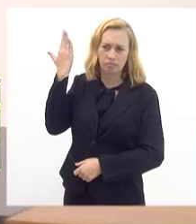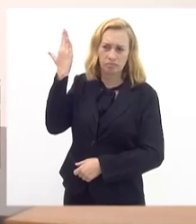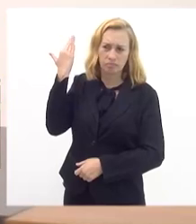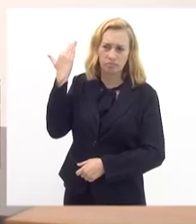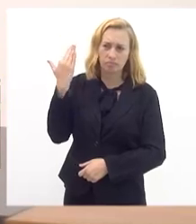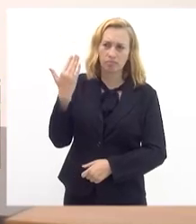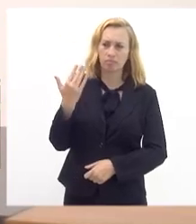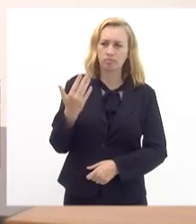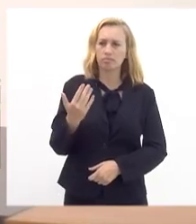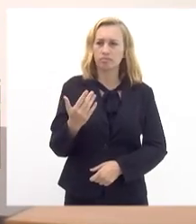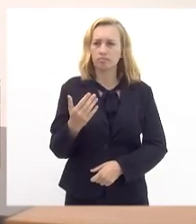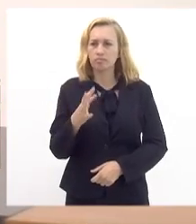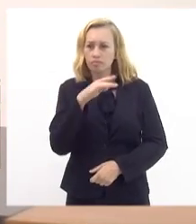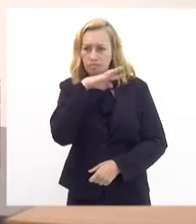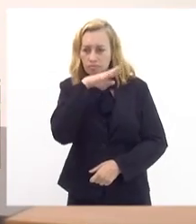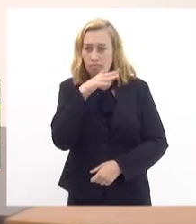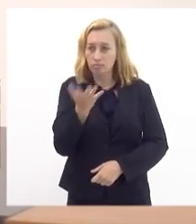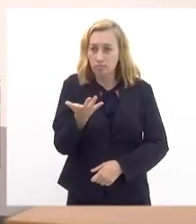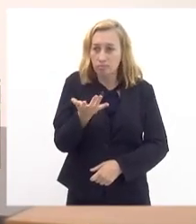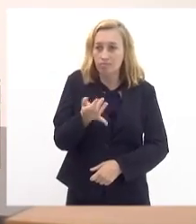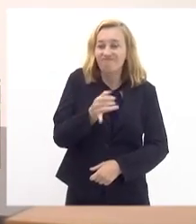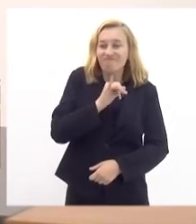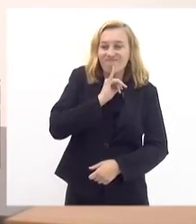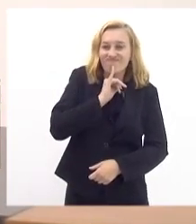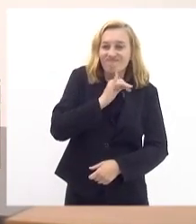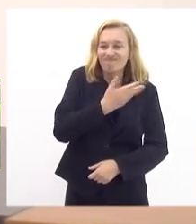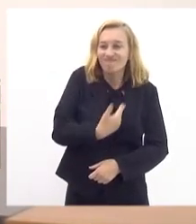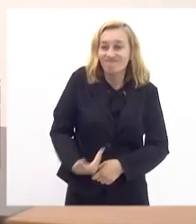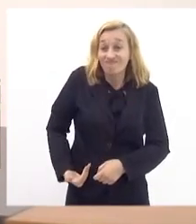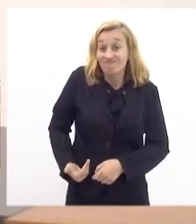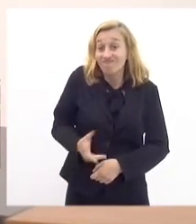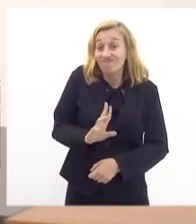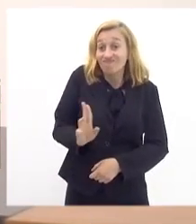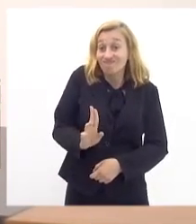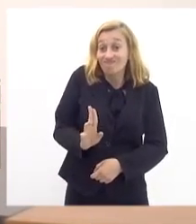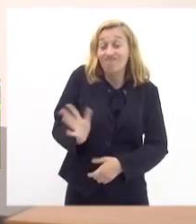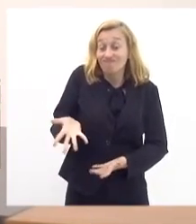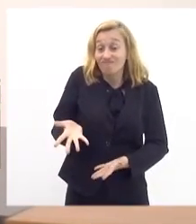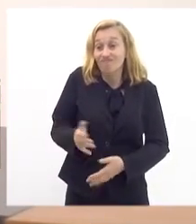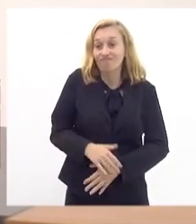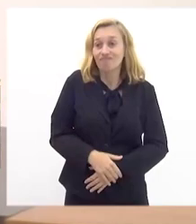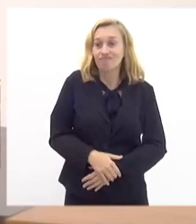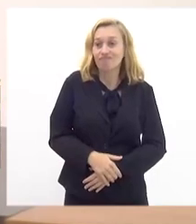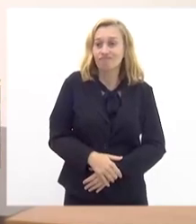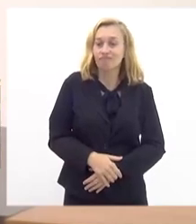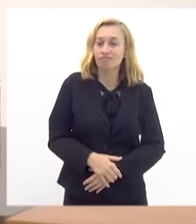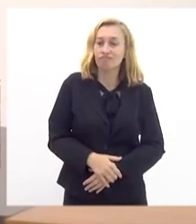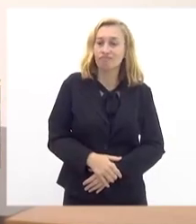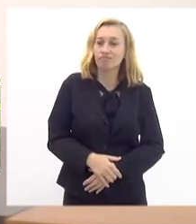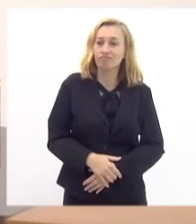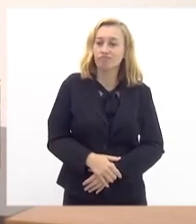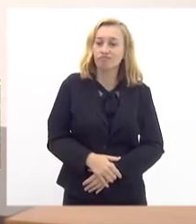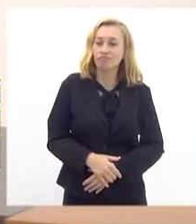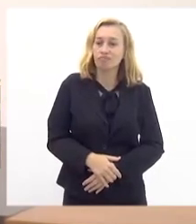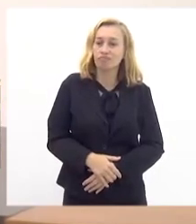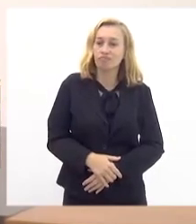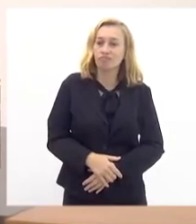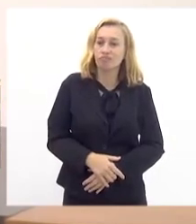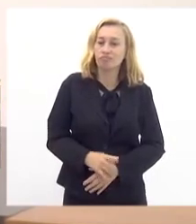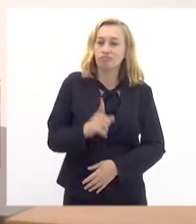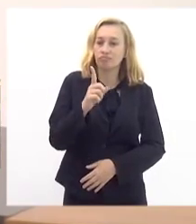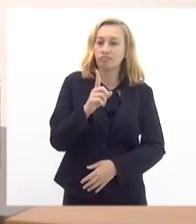ou desgovernos infelizmente governos que fizeram em nome do governo né é um pia que liga nada a lugar